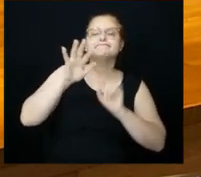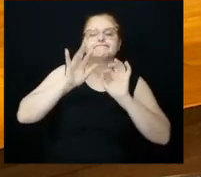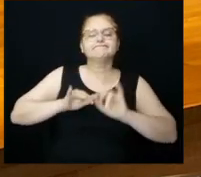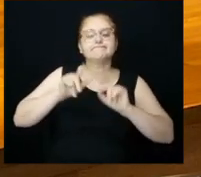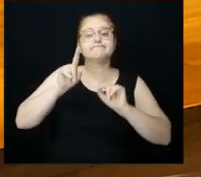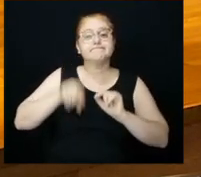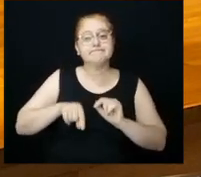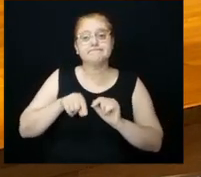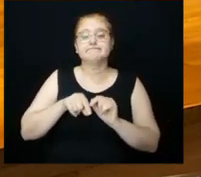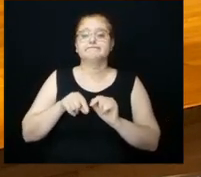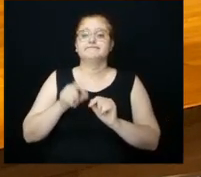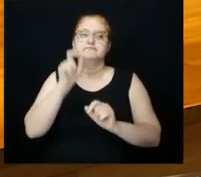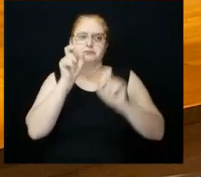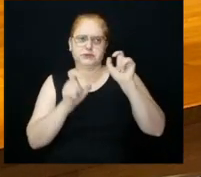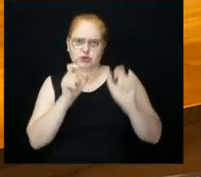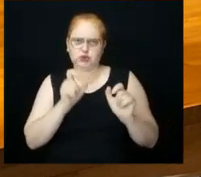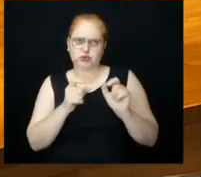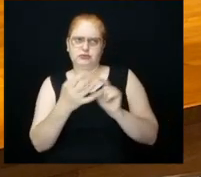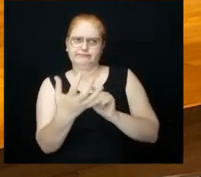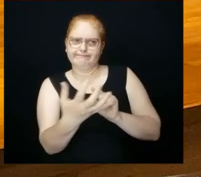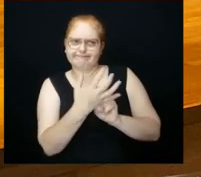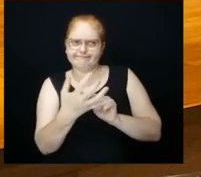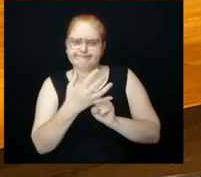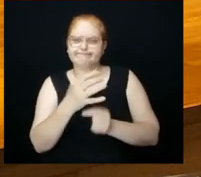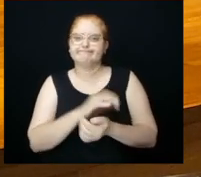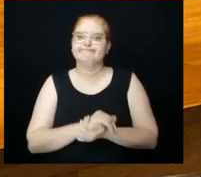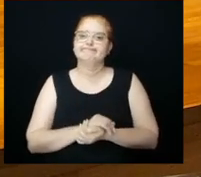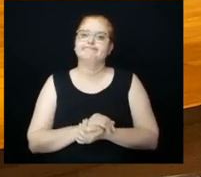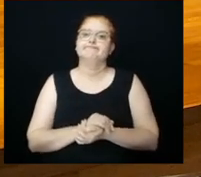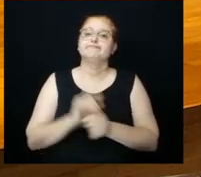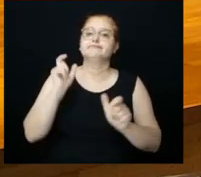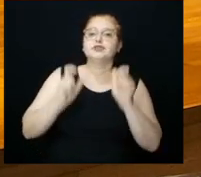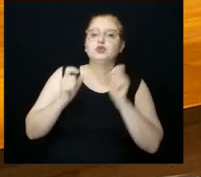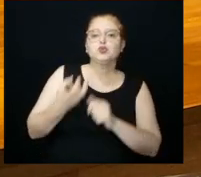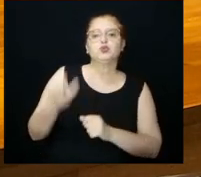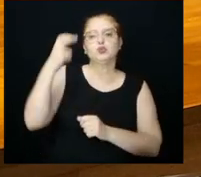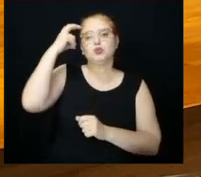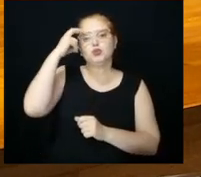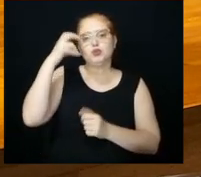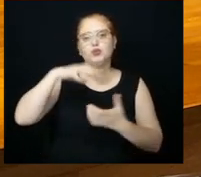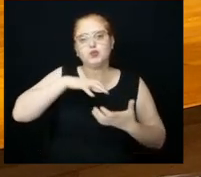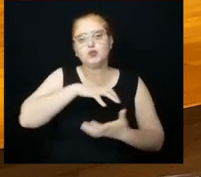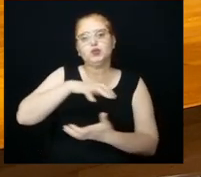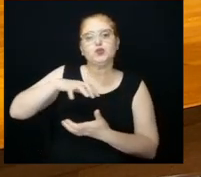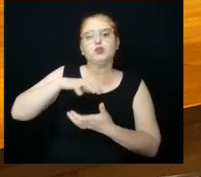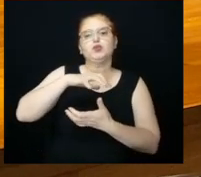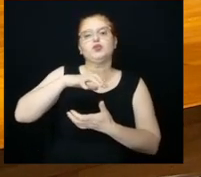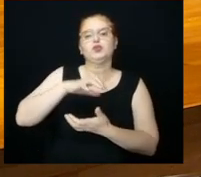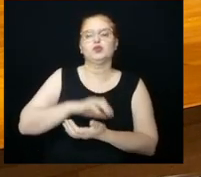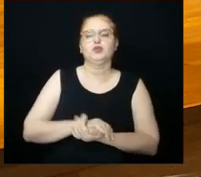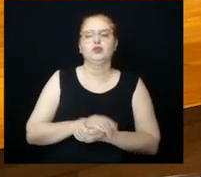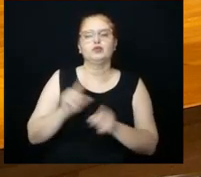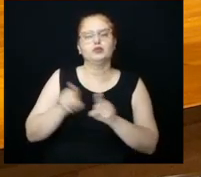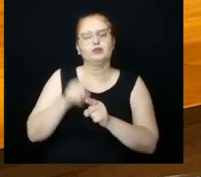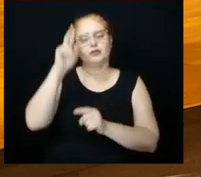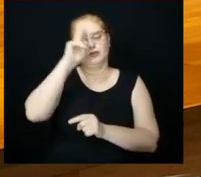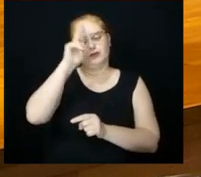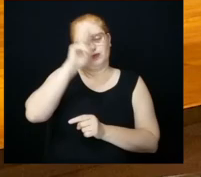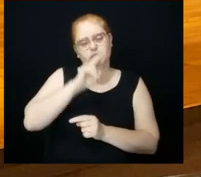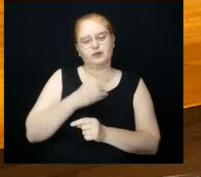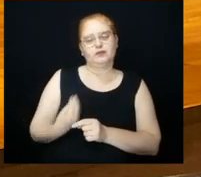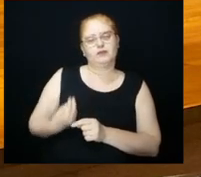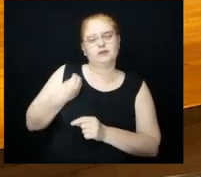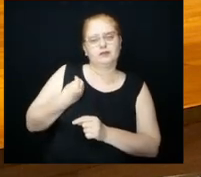escrever são as pessoas, tá? Então, as pessoas, as culturas, os mundos e as histórias